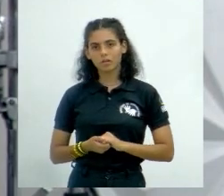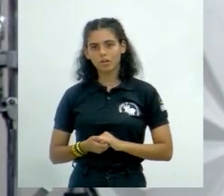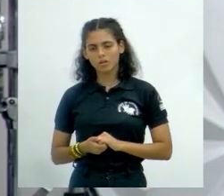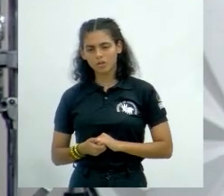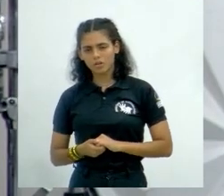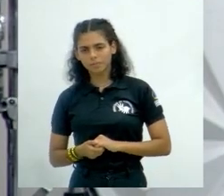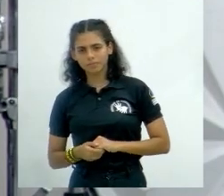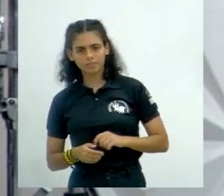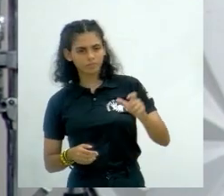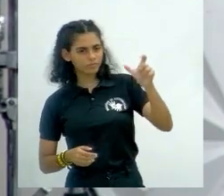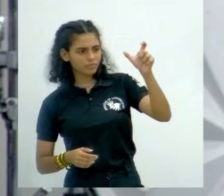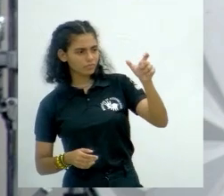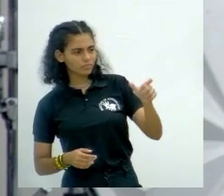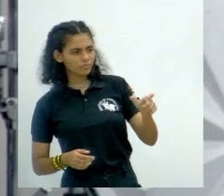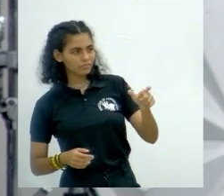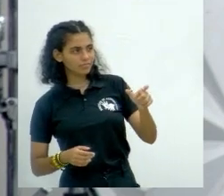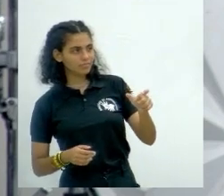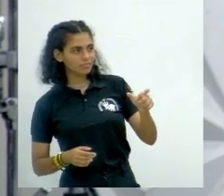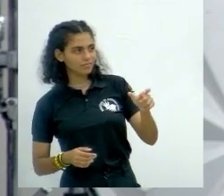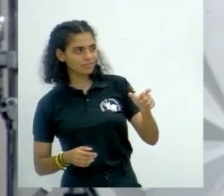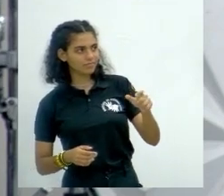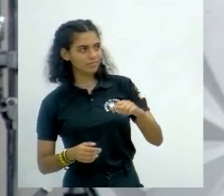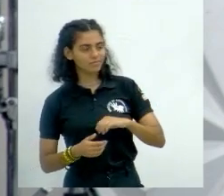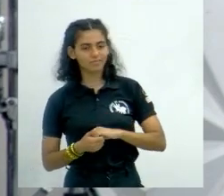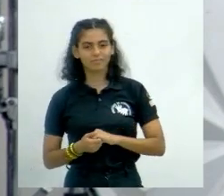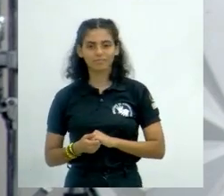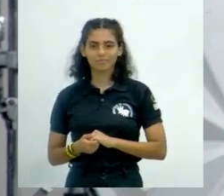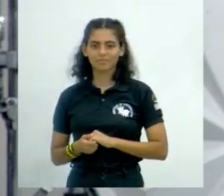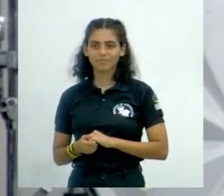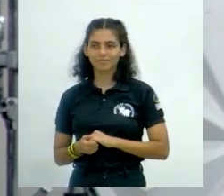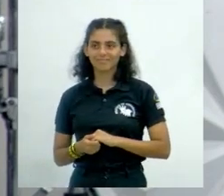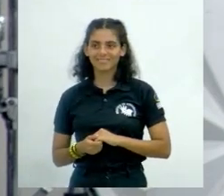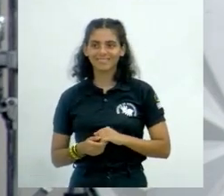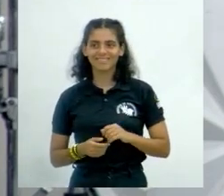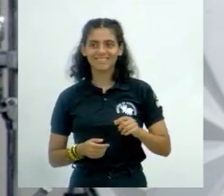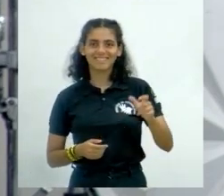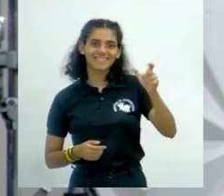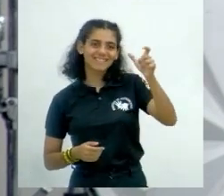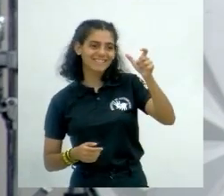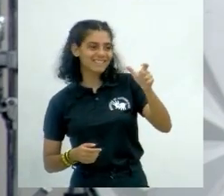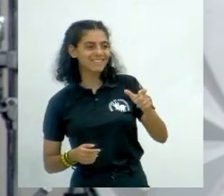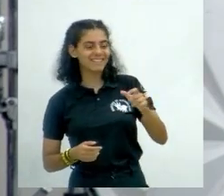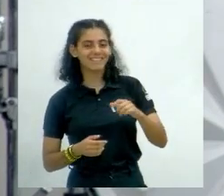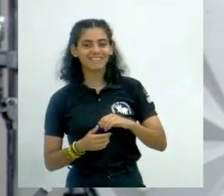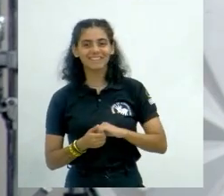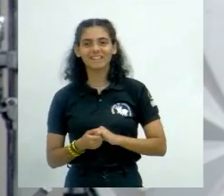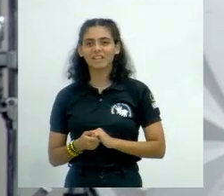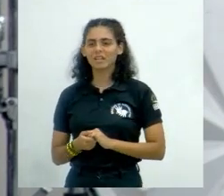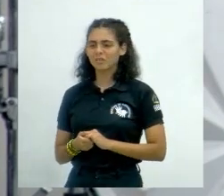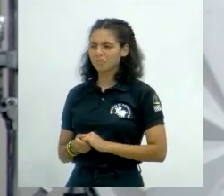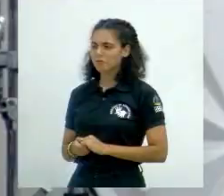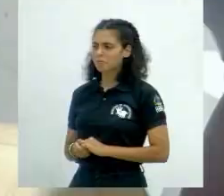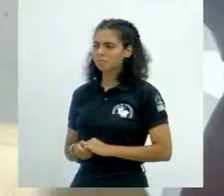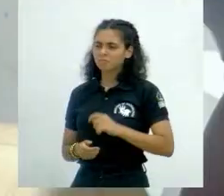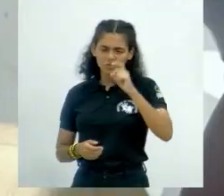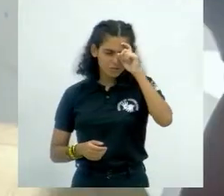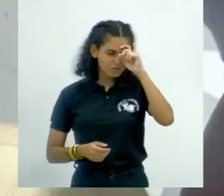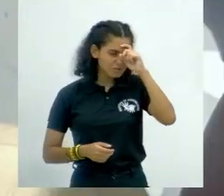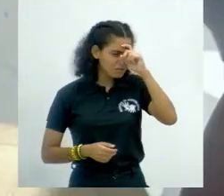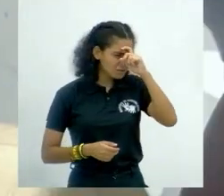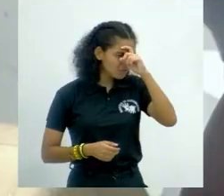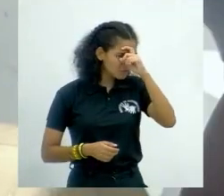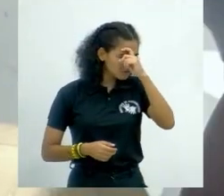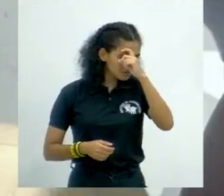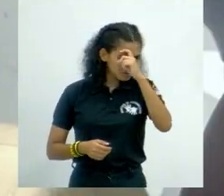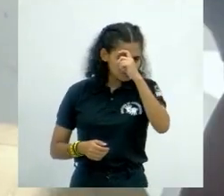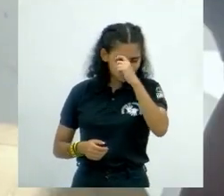existe. Eu não posso mencionar o nome desse autor, que hoje ele não está muito bem quisto em nosso meio, mas ele escreveu esse livro, e